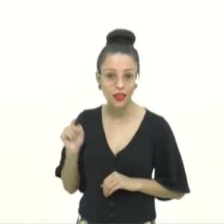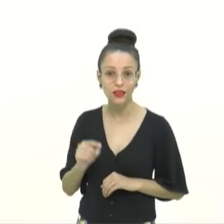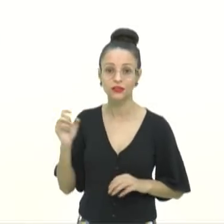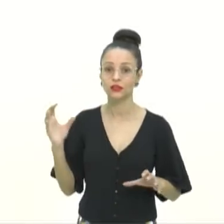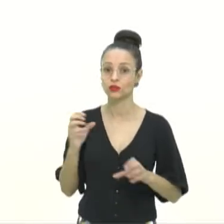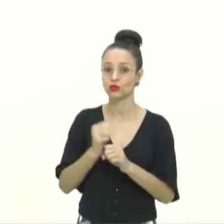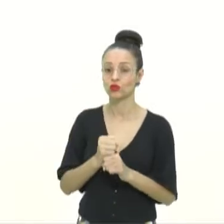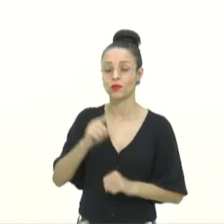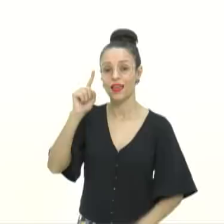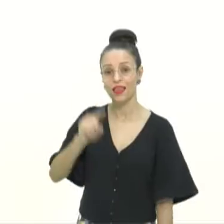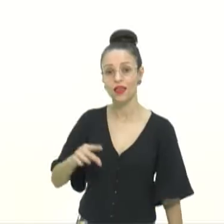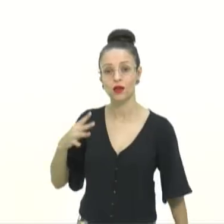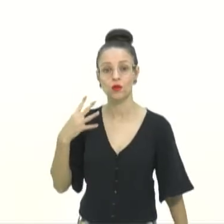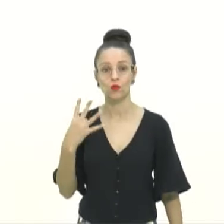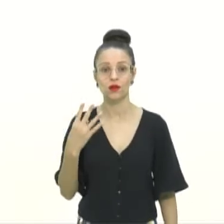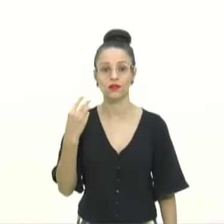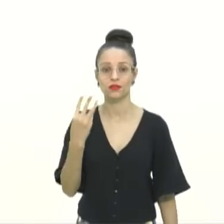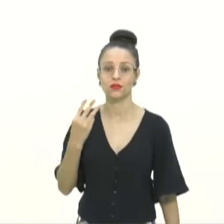é